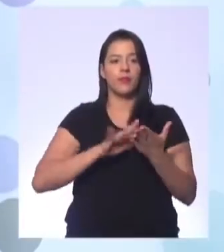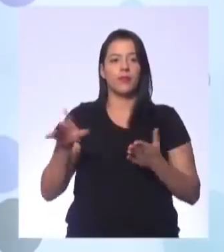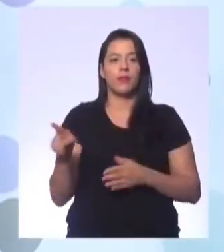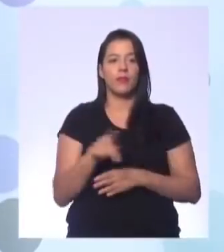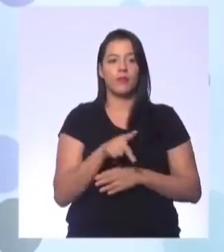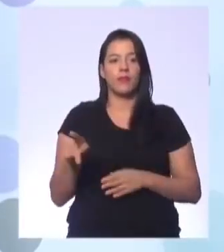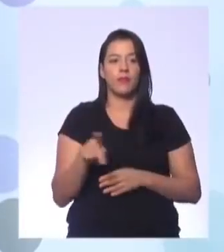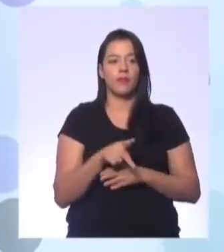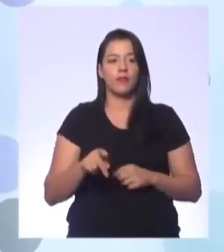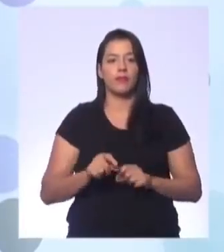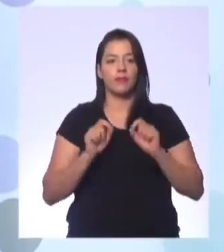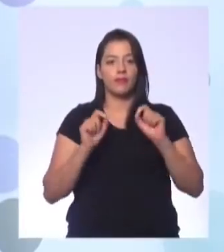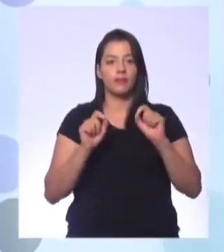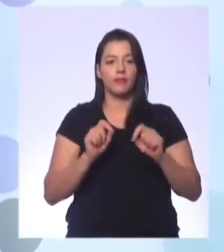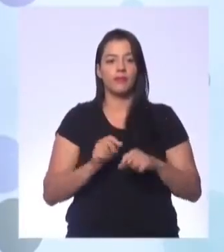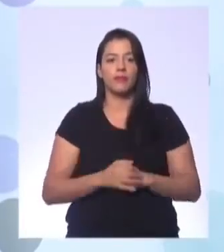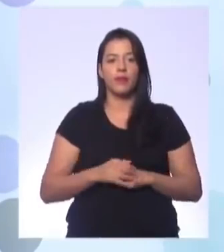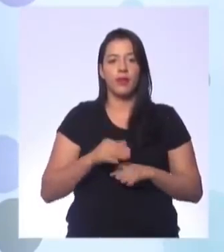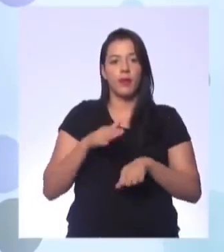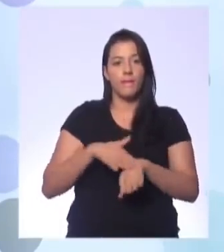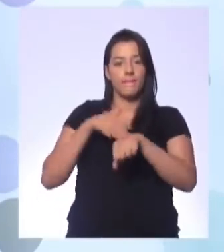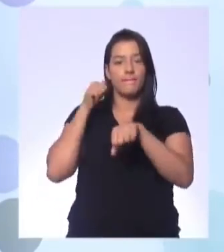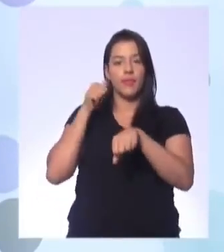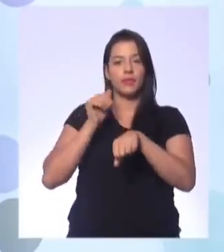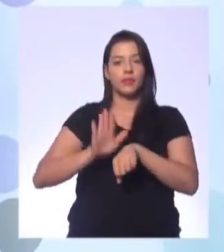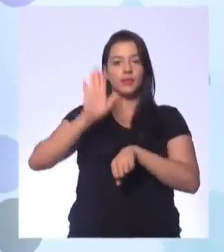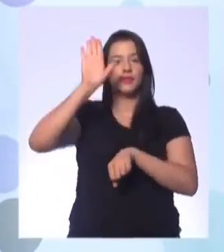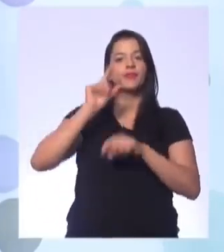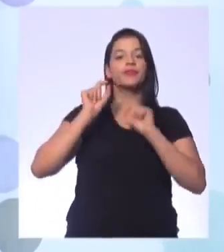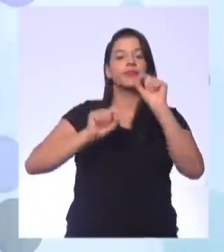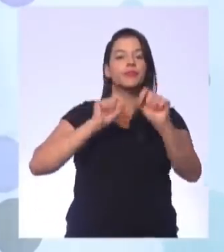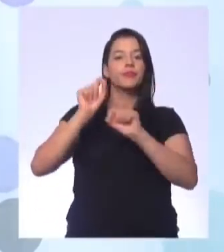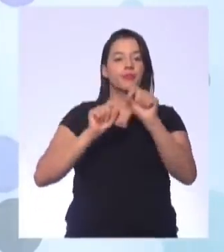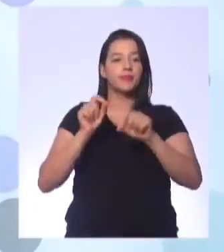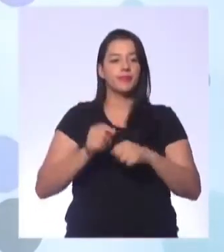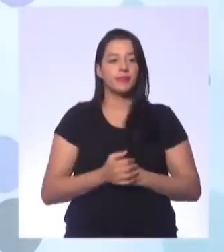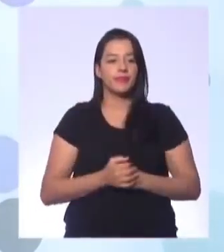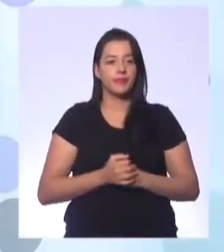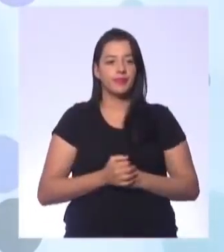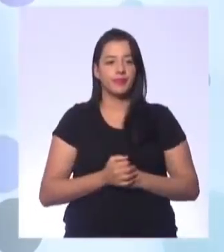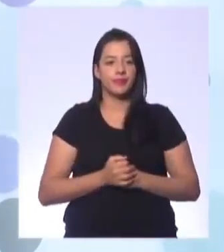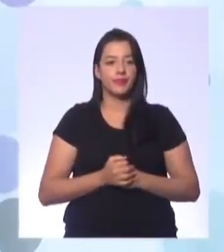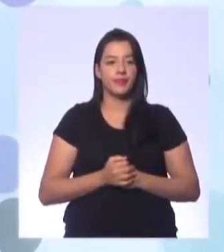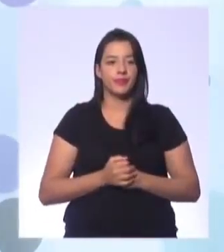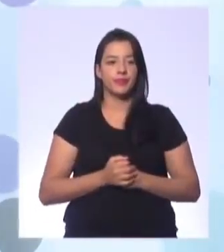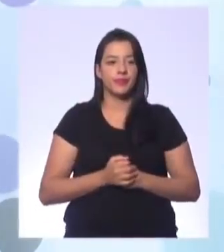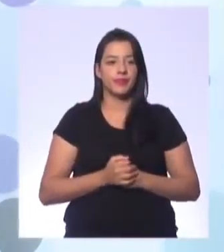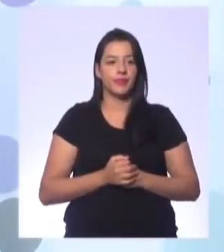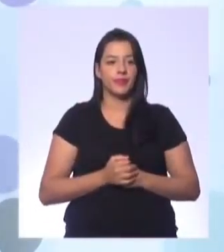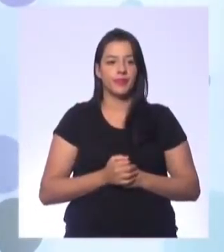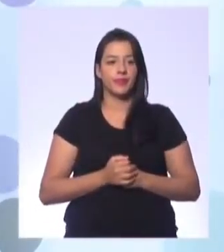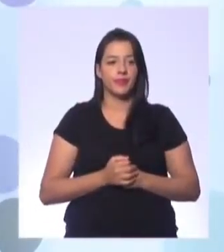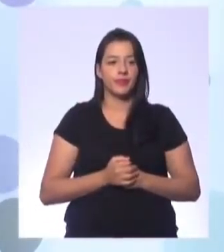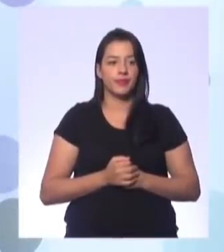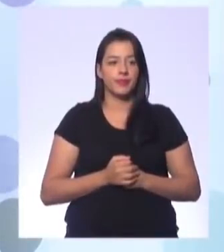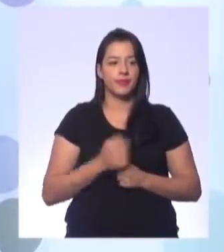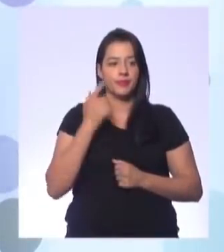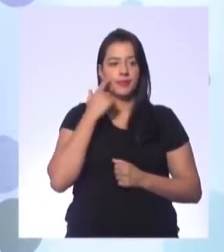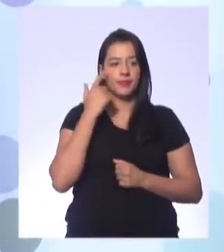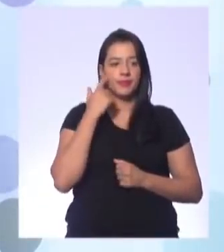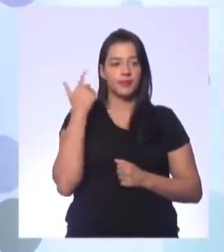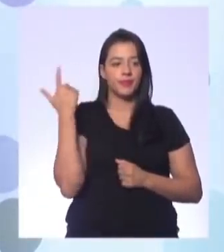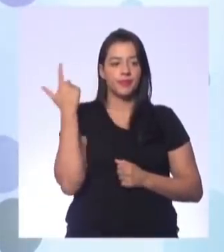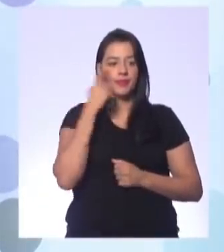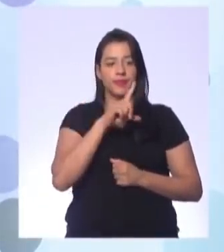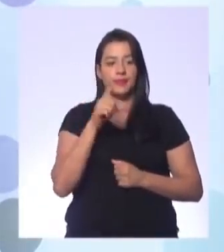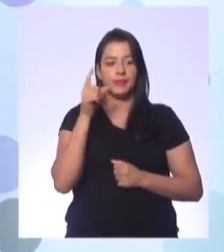professora quinta participando quem pediu a palavra aí ó pode cortar para eles diretor pode passar Será que a gente consegue Então